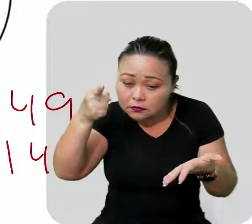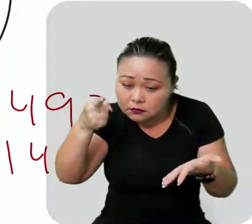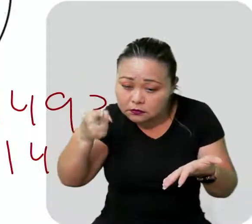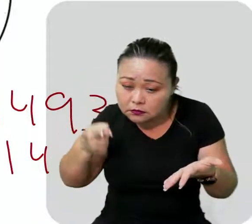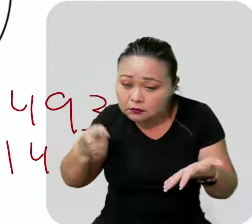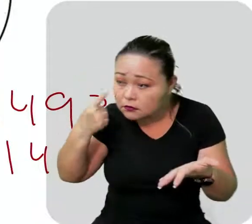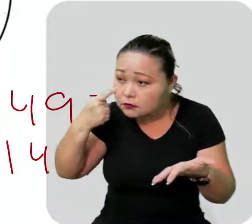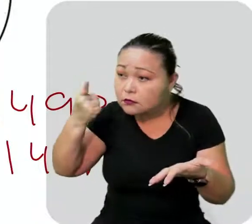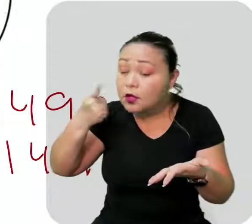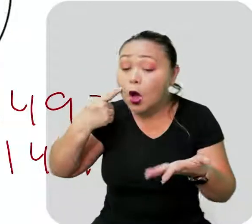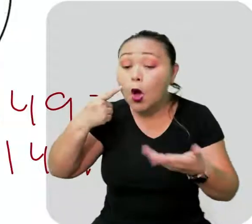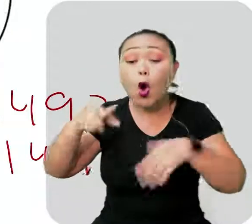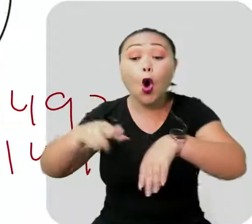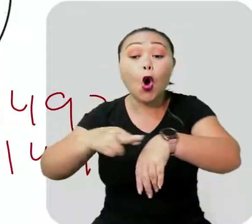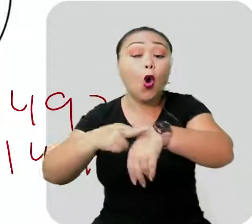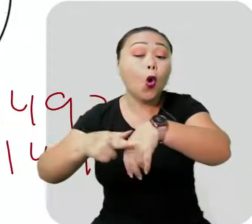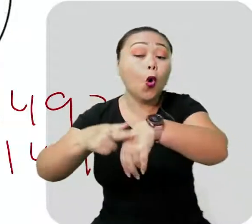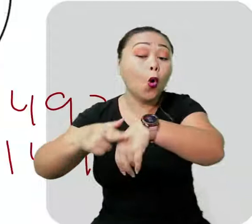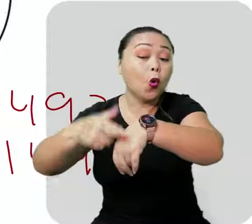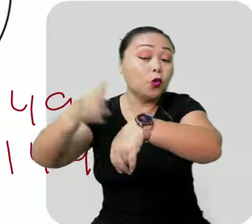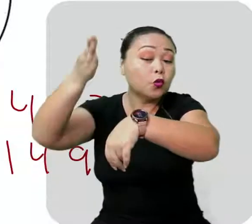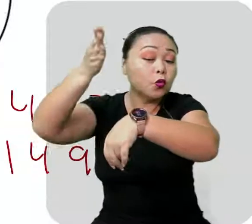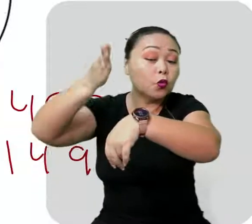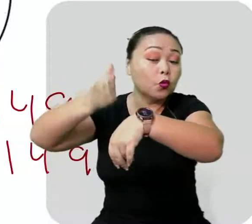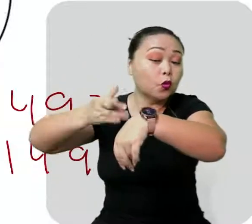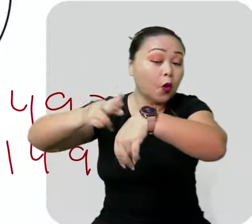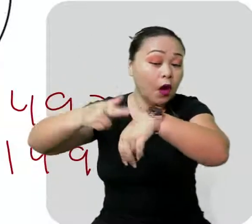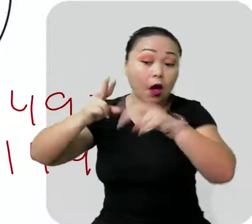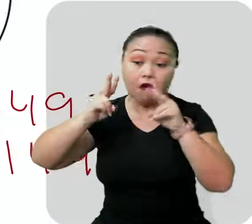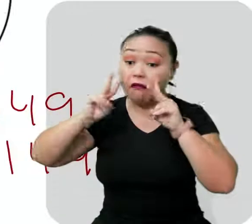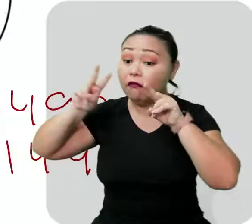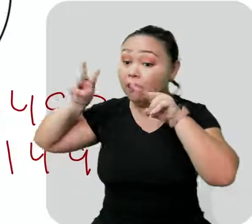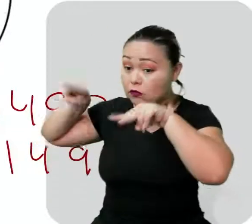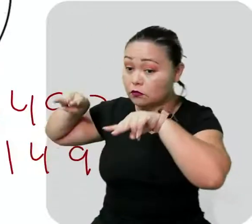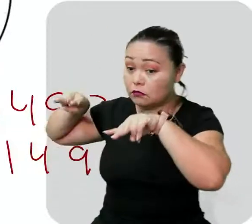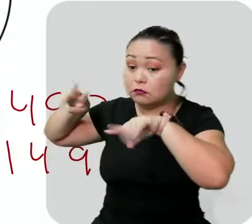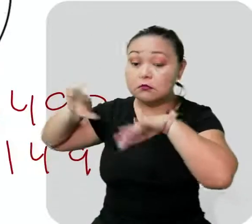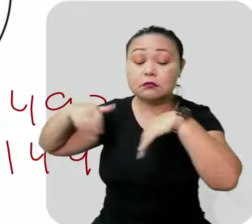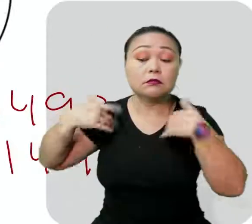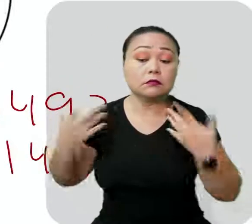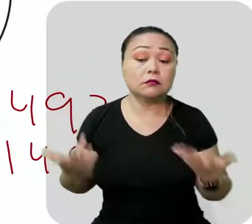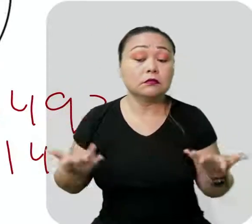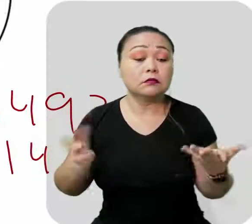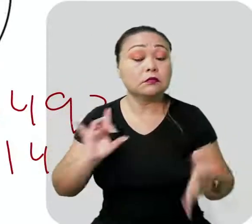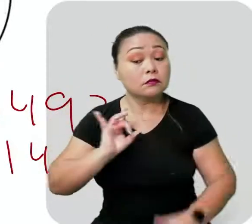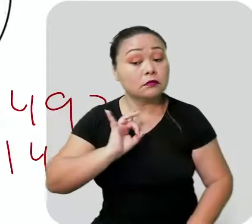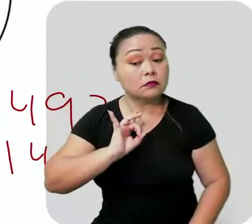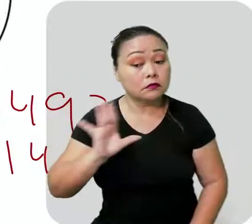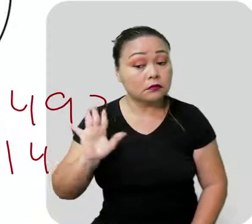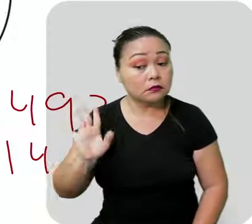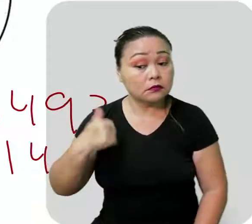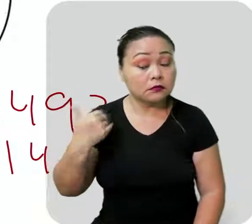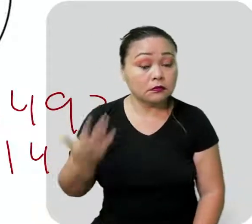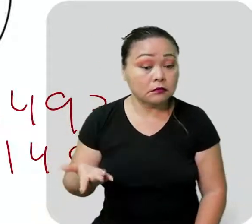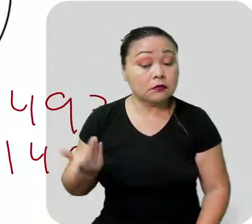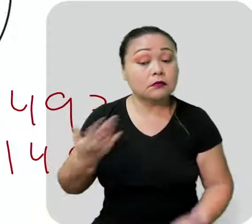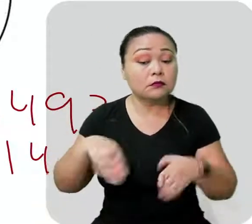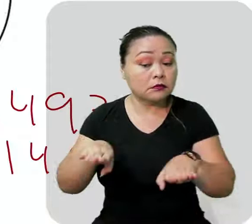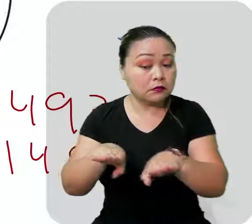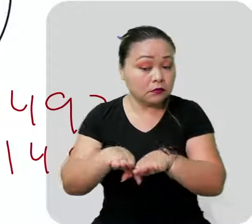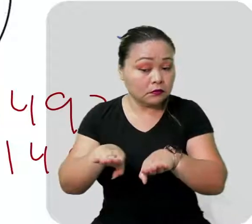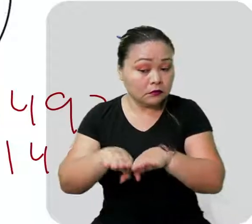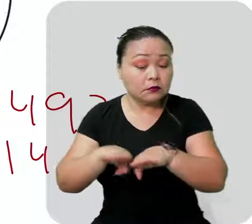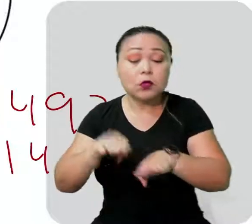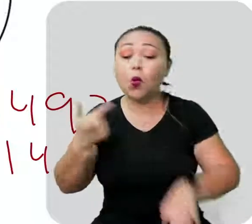linha roxa essa daqui Vocês estão vendo a essa daqui ó é só que aí também